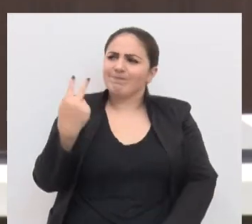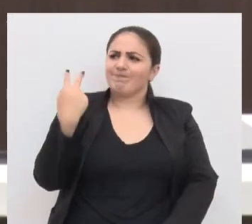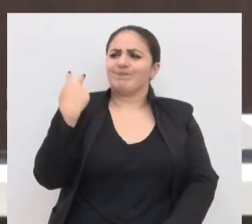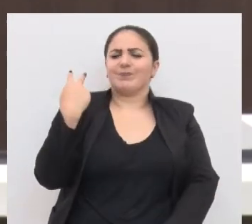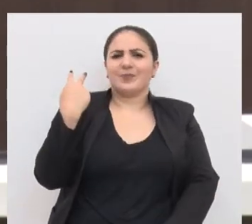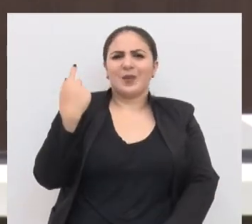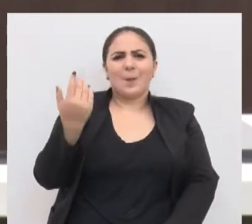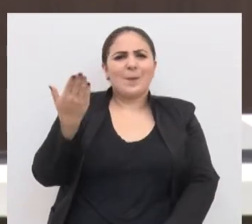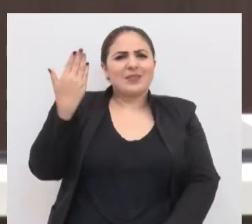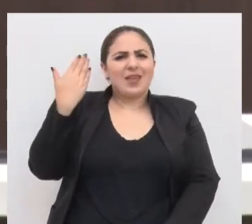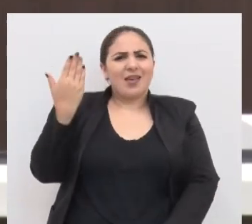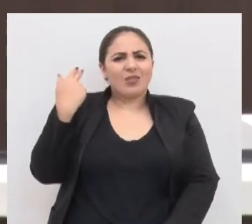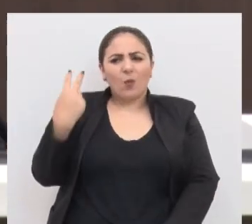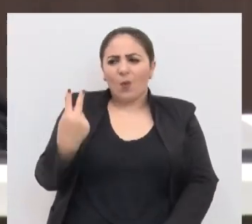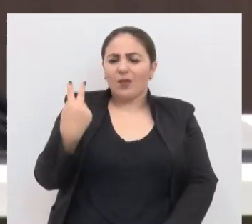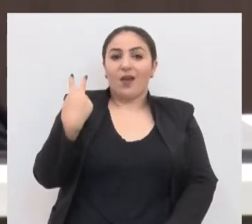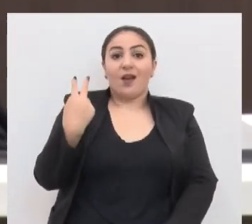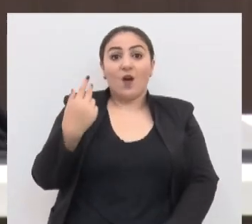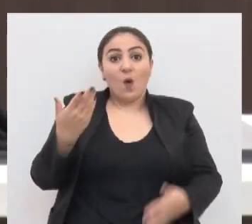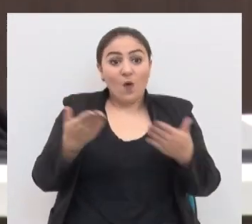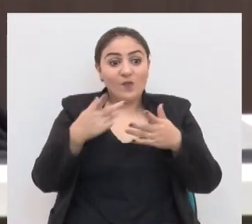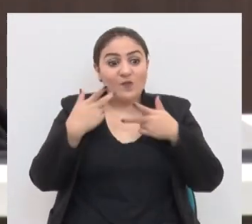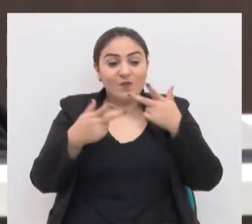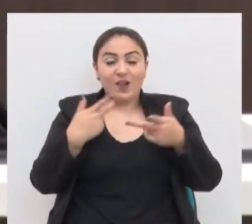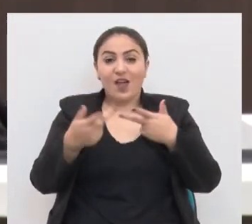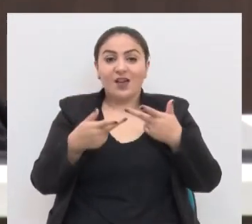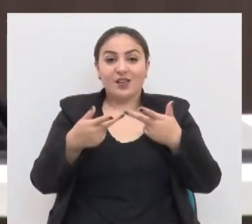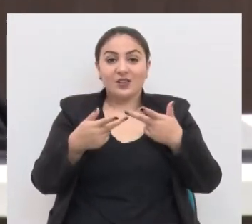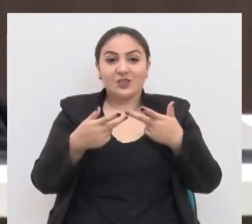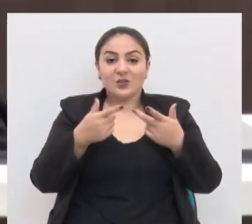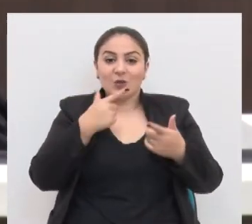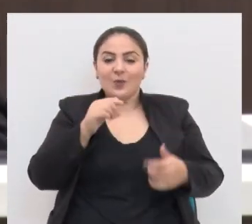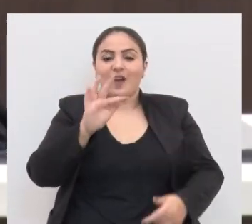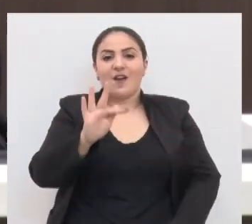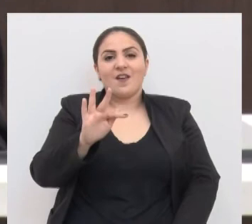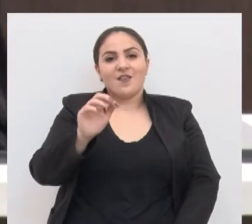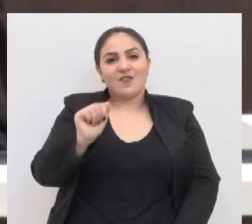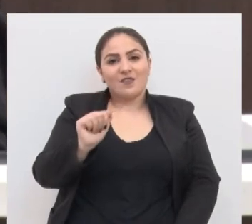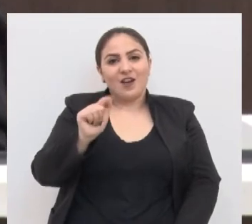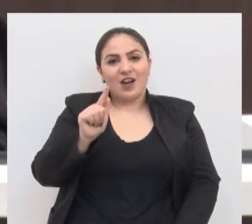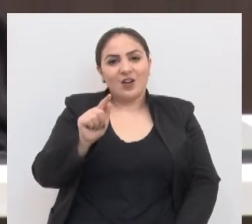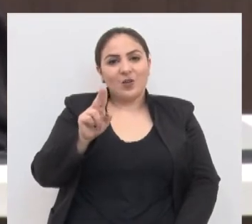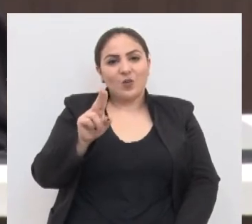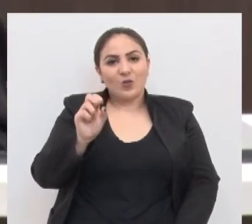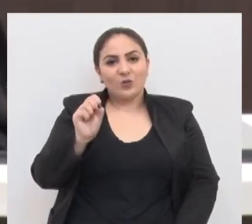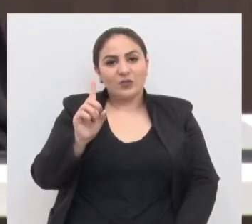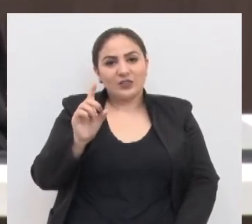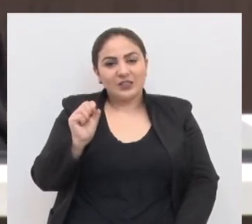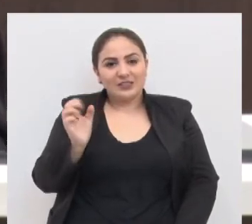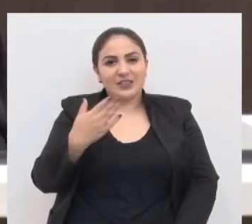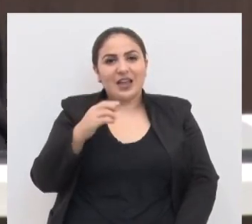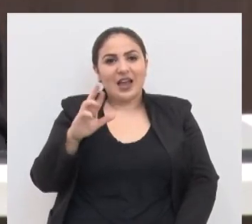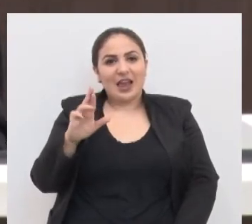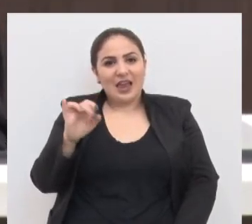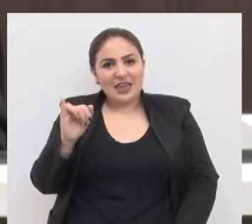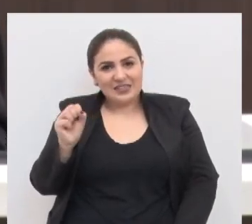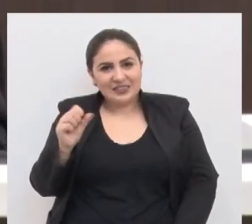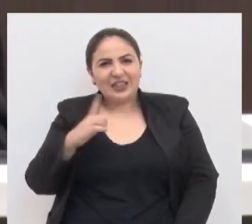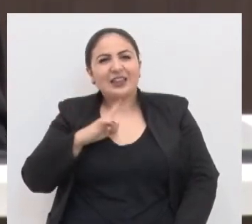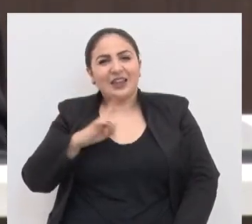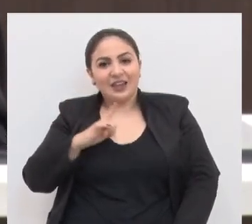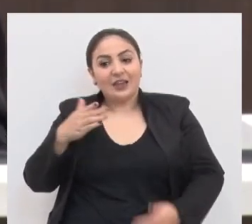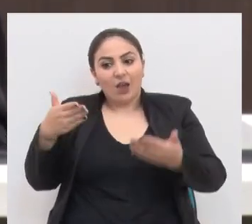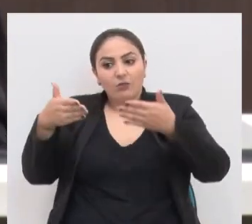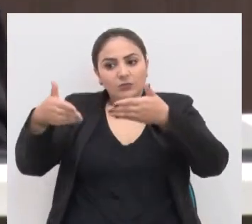olhar para trás. Foi falado hoje aqui no Fagundes dos Reis, que está lá no Altas Coxilhas do bairro São José, o cemitério do Fagundes